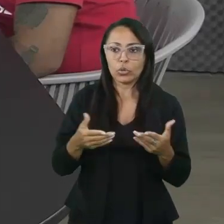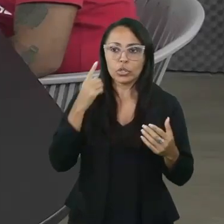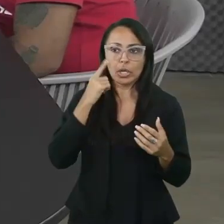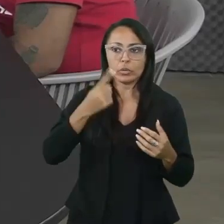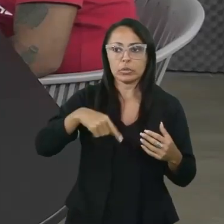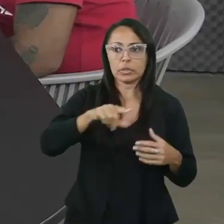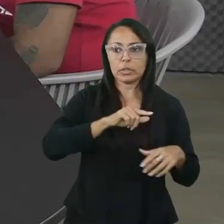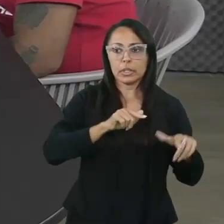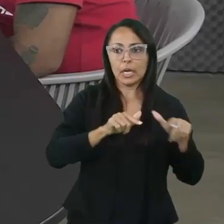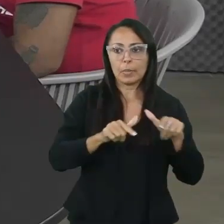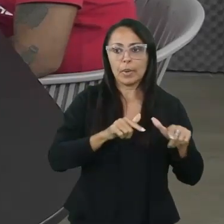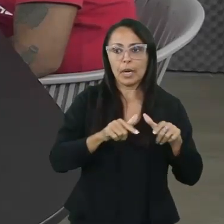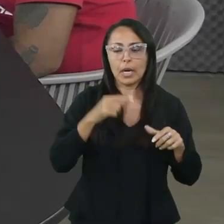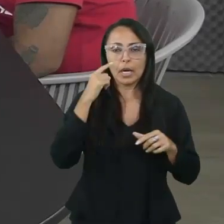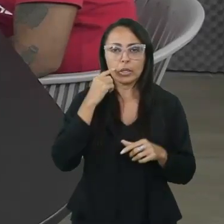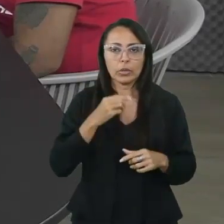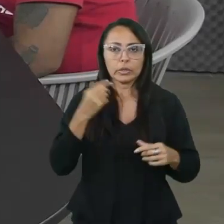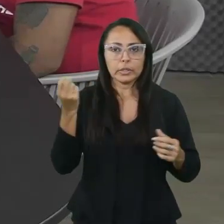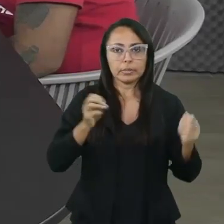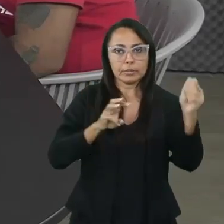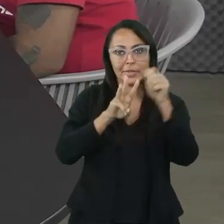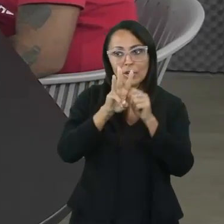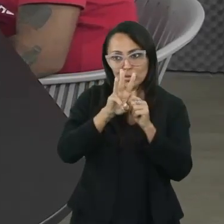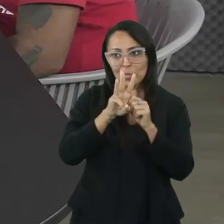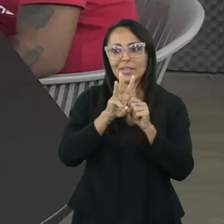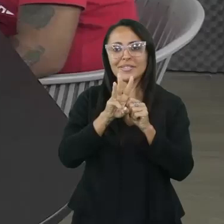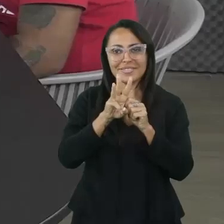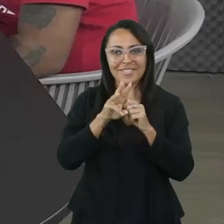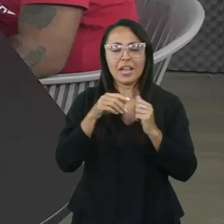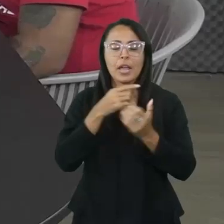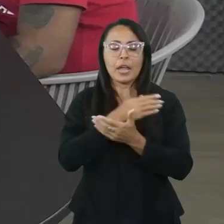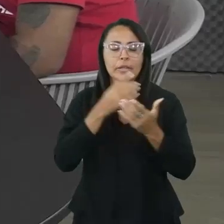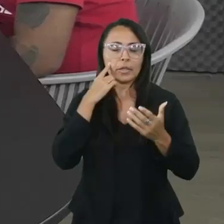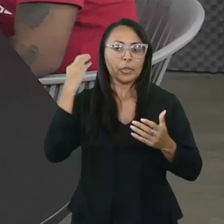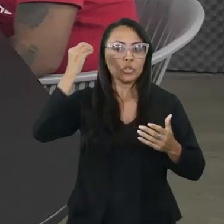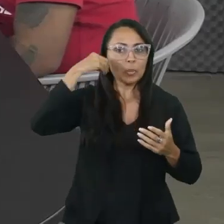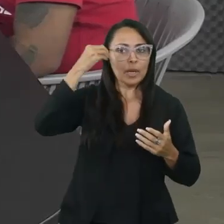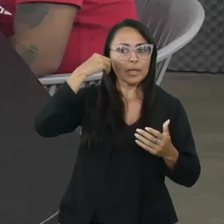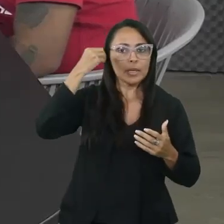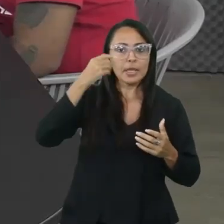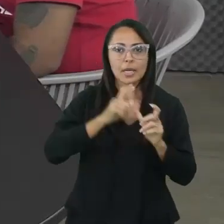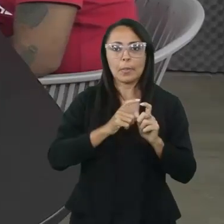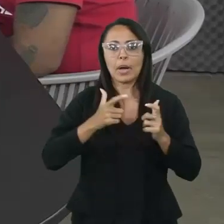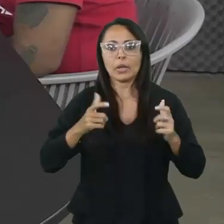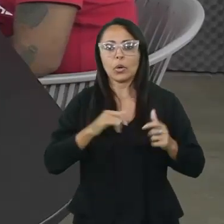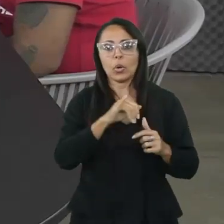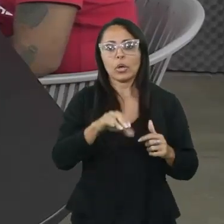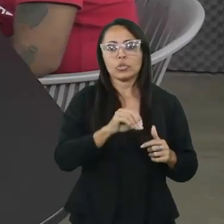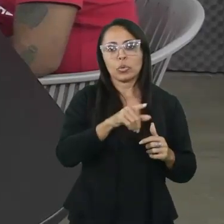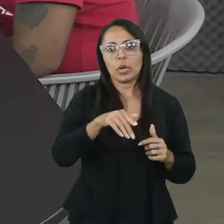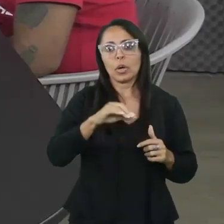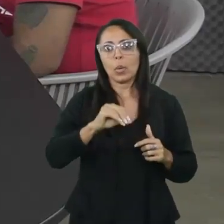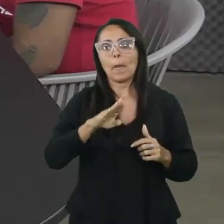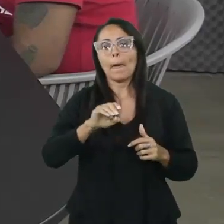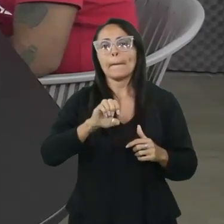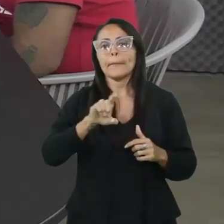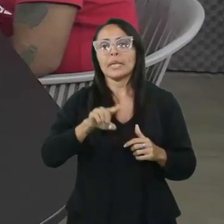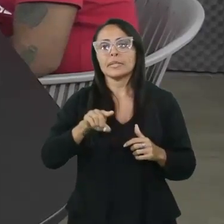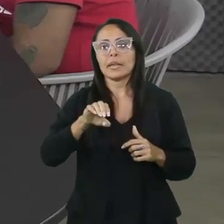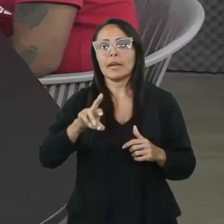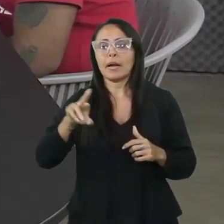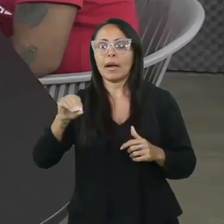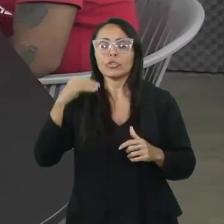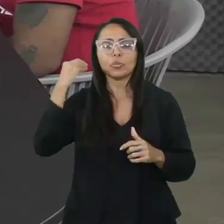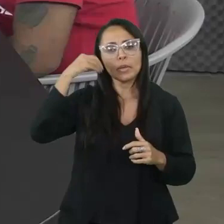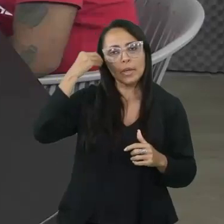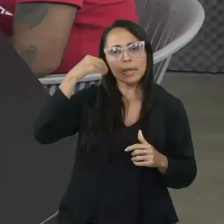Hugo, mas eu tô lá, o quê? 2, 3 meses, né? Entendi. Então a tua Então, experiência é, maior é a da João Bezerra mesmo. eu tô aqui para contar um pouquinho da experiência no João